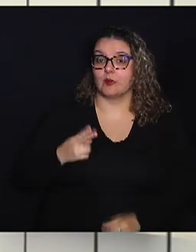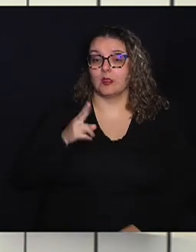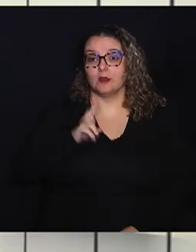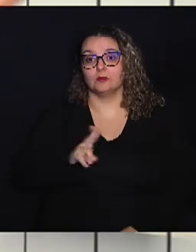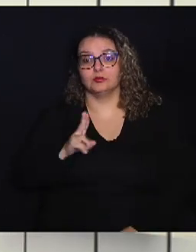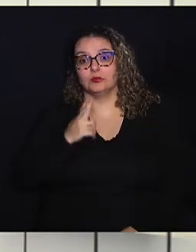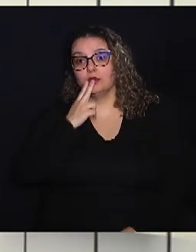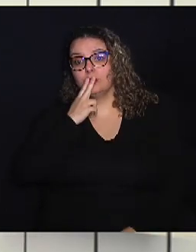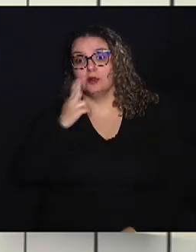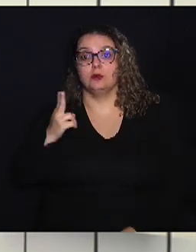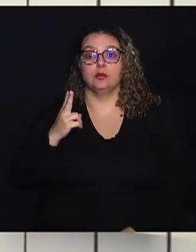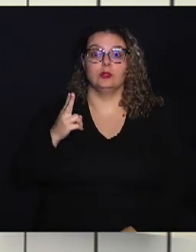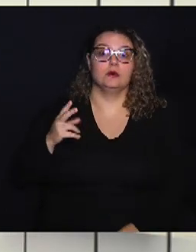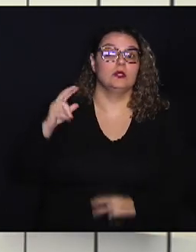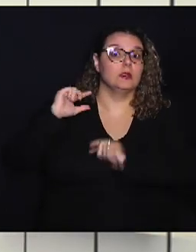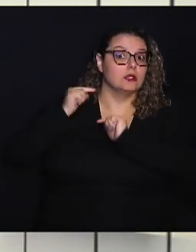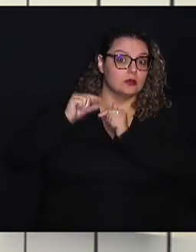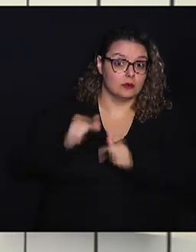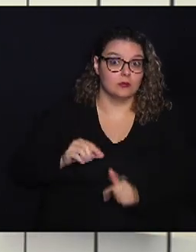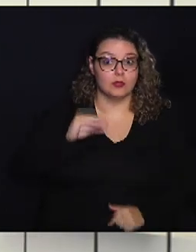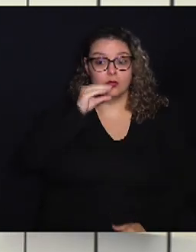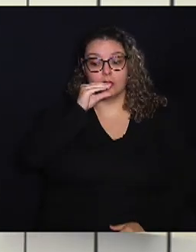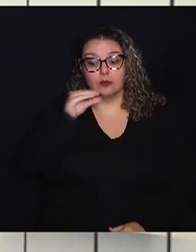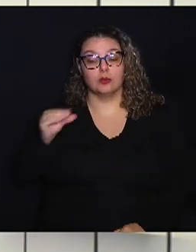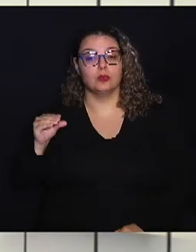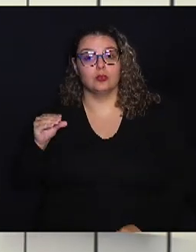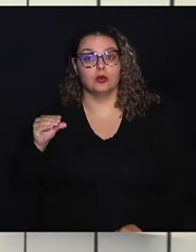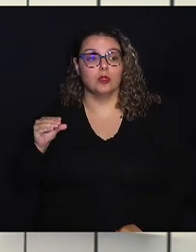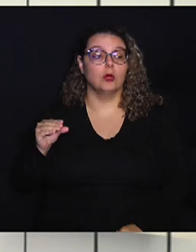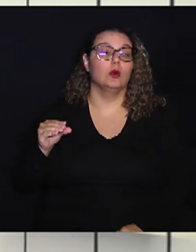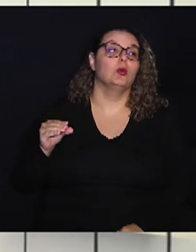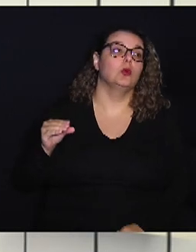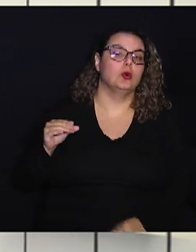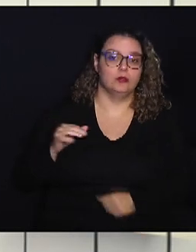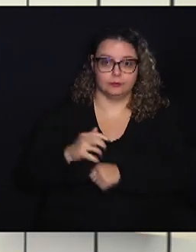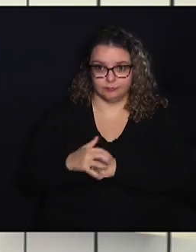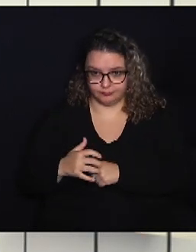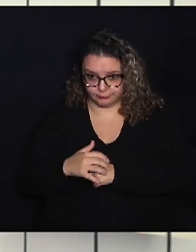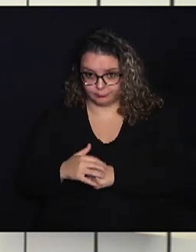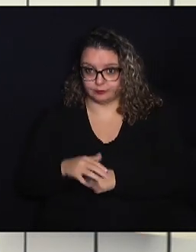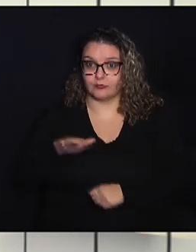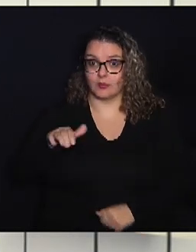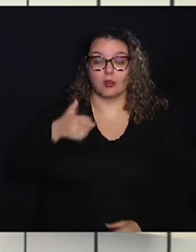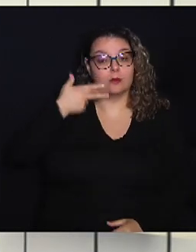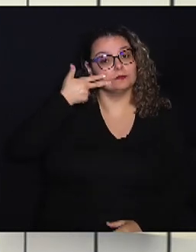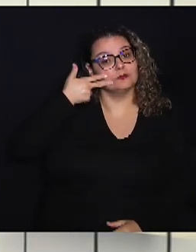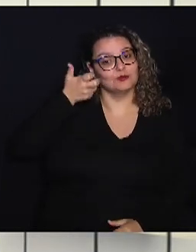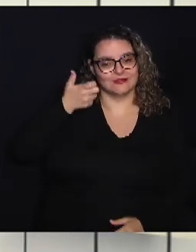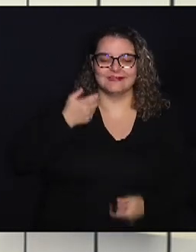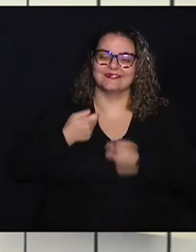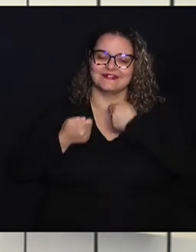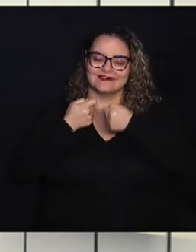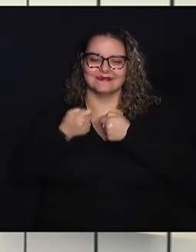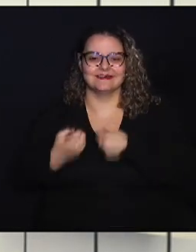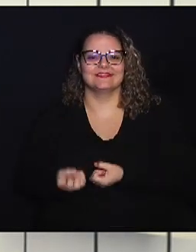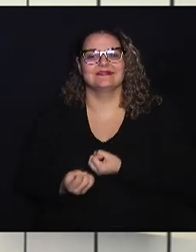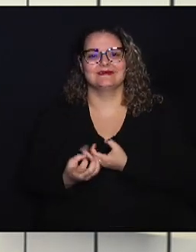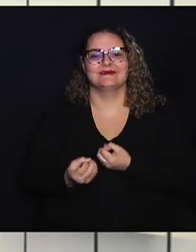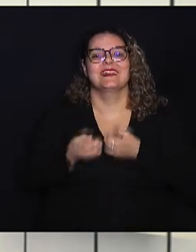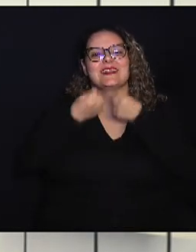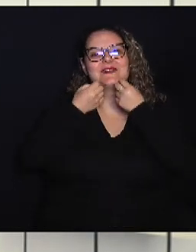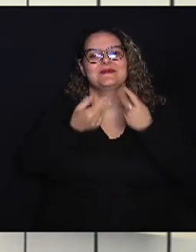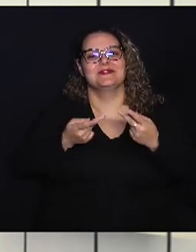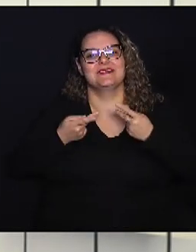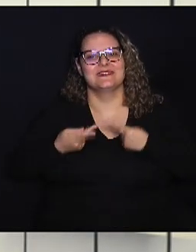cigarros convencional eletrônico, eu aciono o repórter Rafael Turati, que tem as informações. Seja